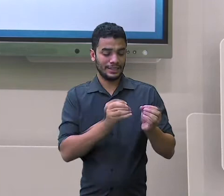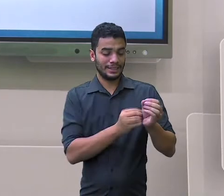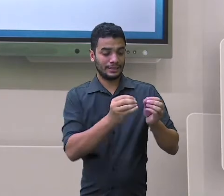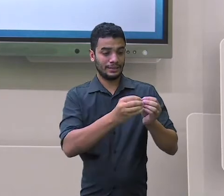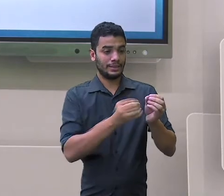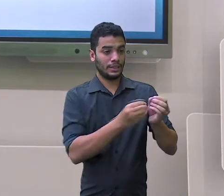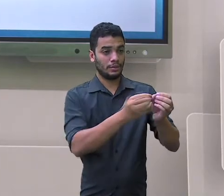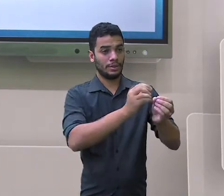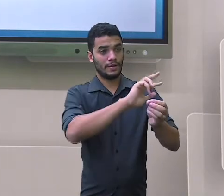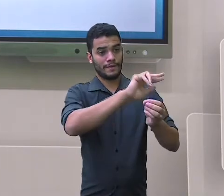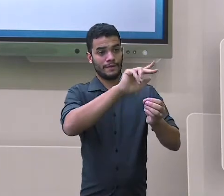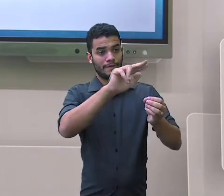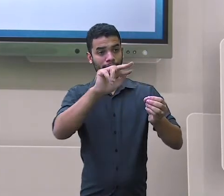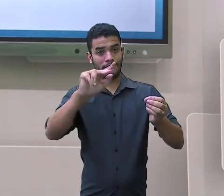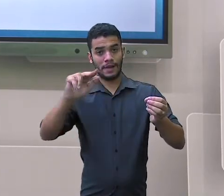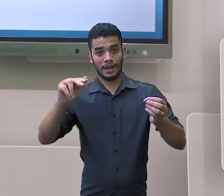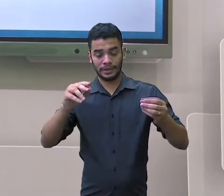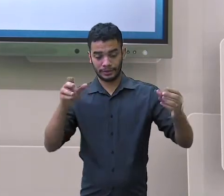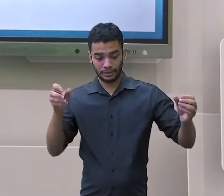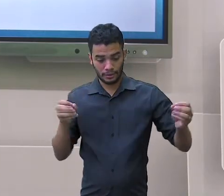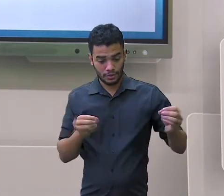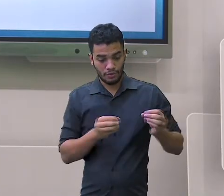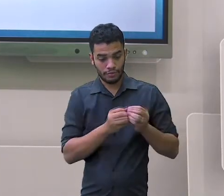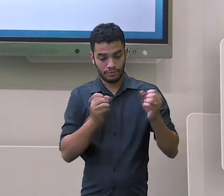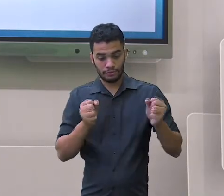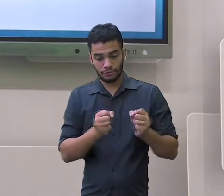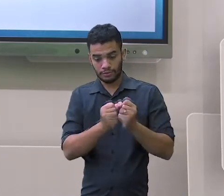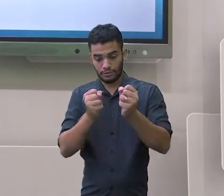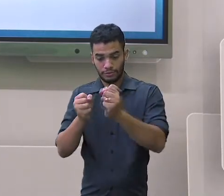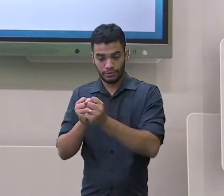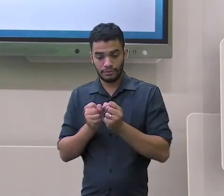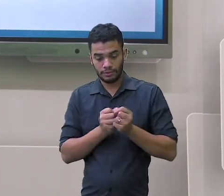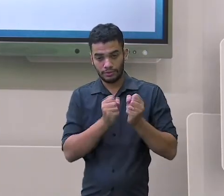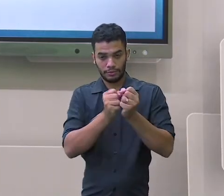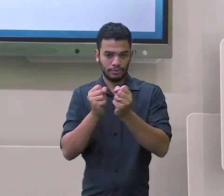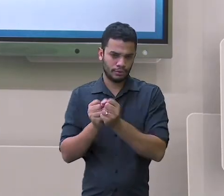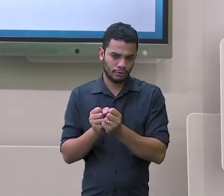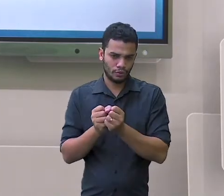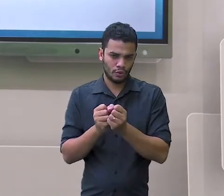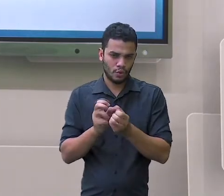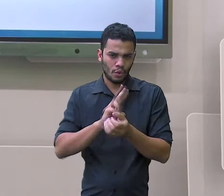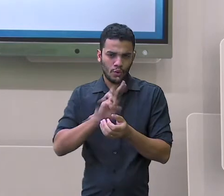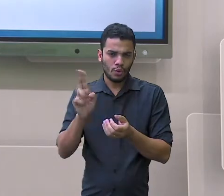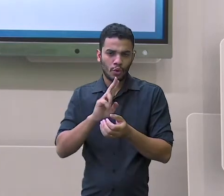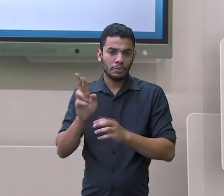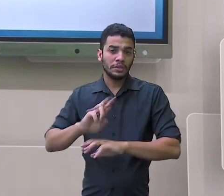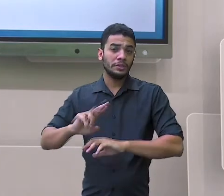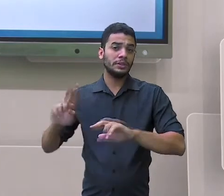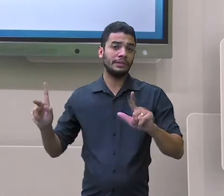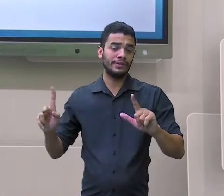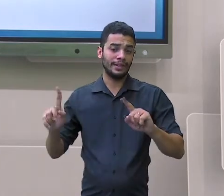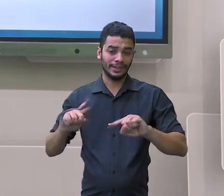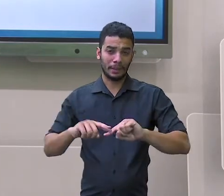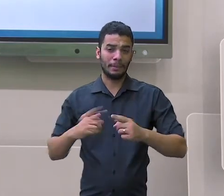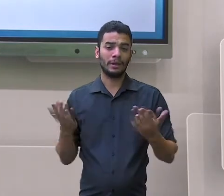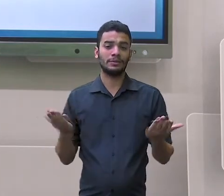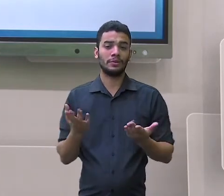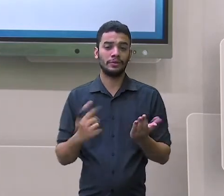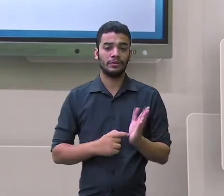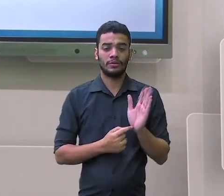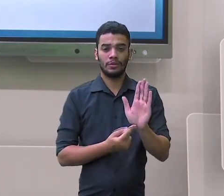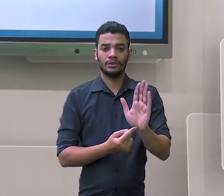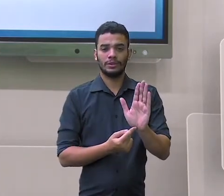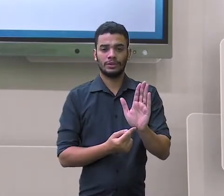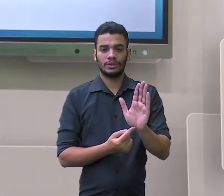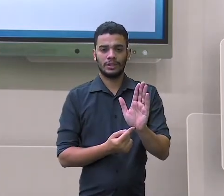outro nível que a gente vai falar depois. Hoje o nosso objetivo é o nível da unidade,